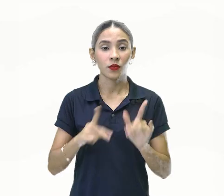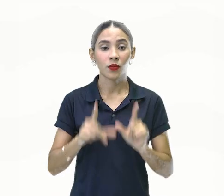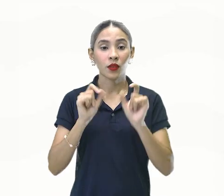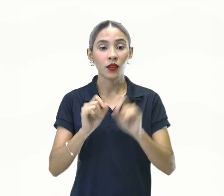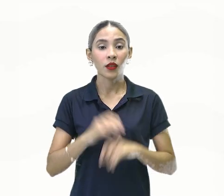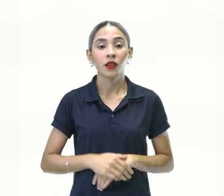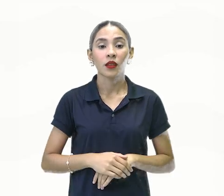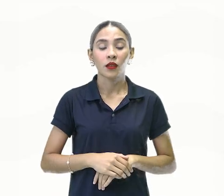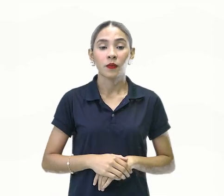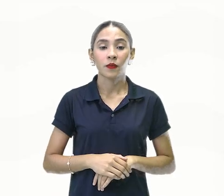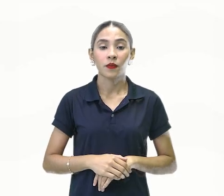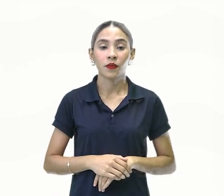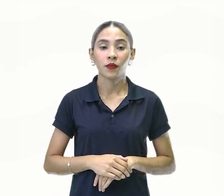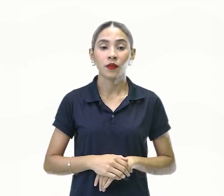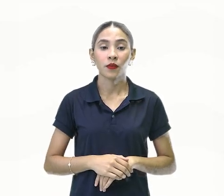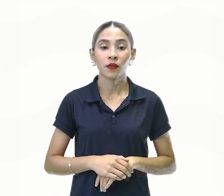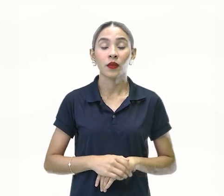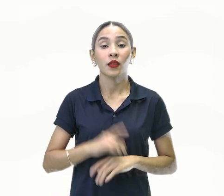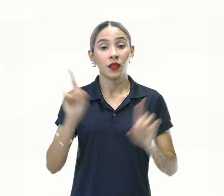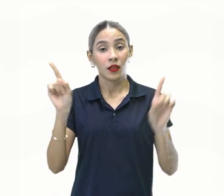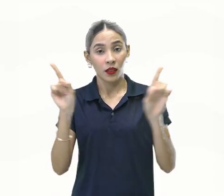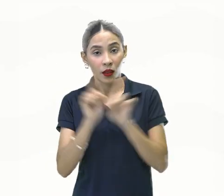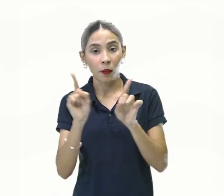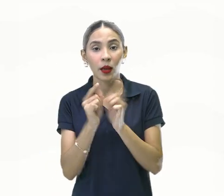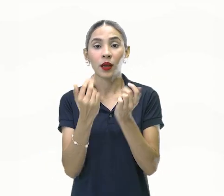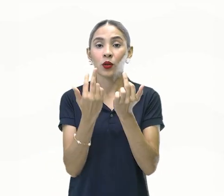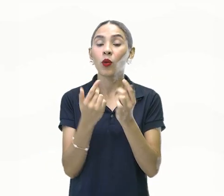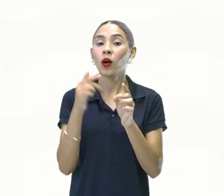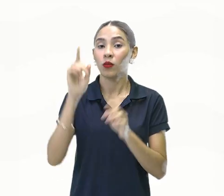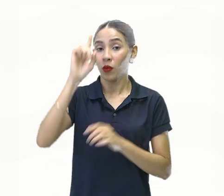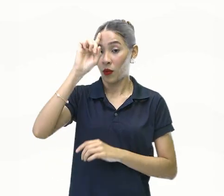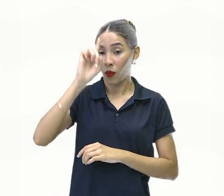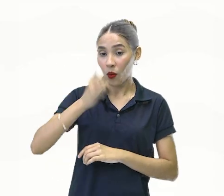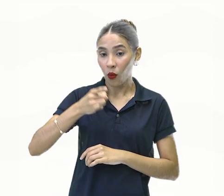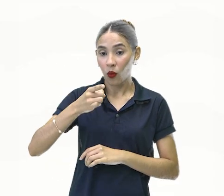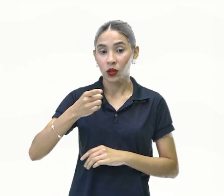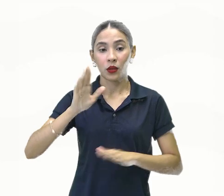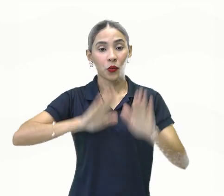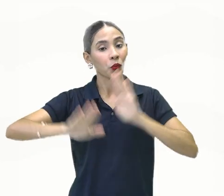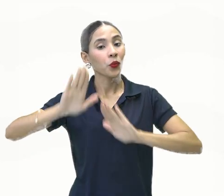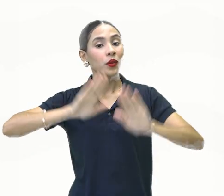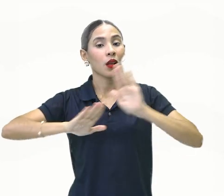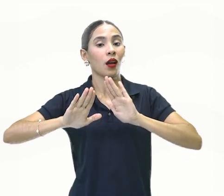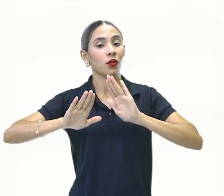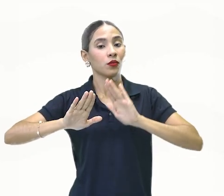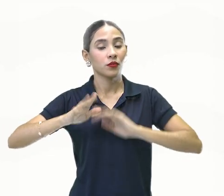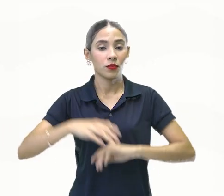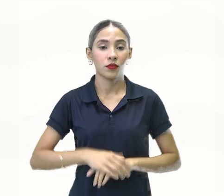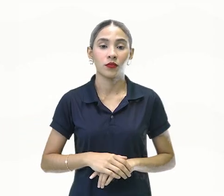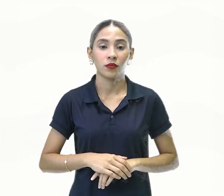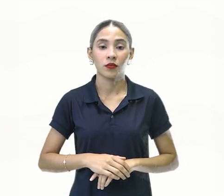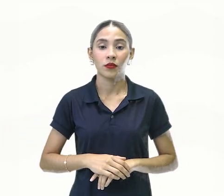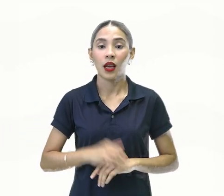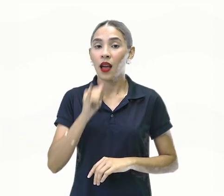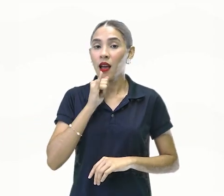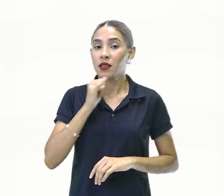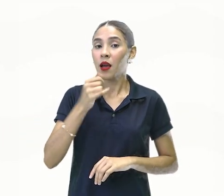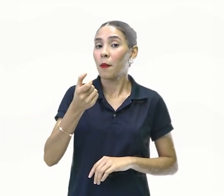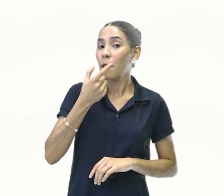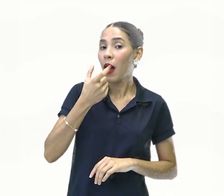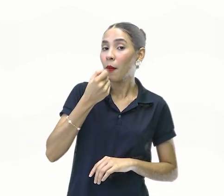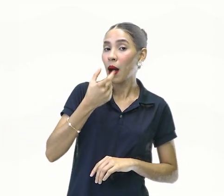Então, não exceda, também dando uma ordem, né? No imperativo, não exceda a